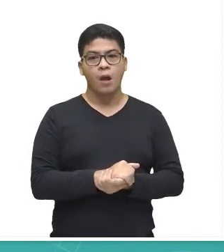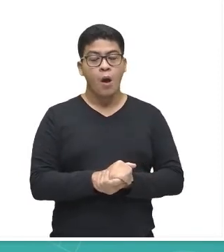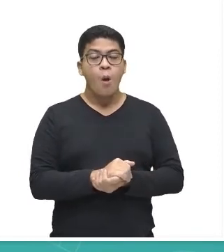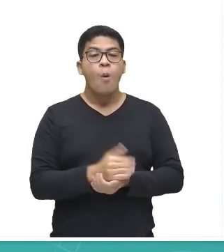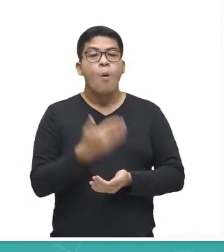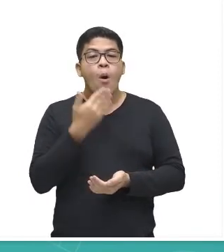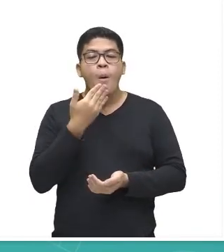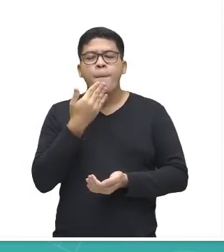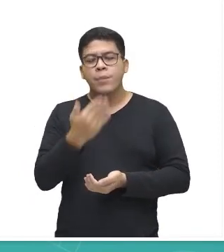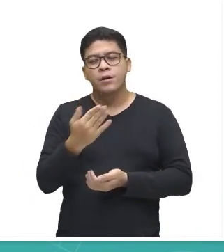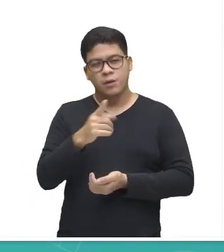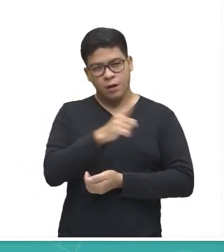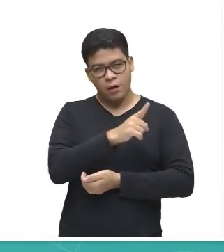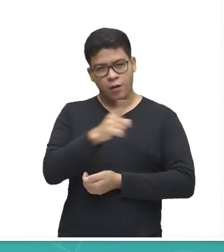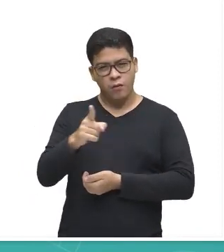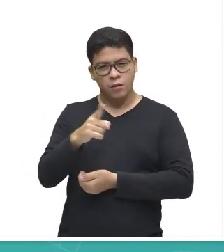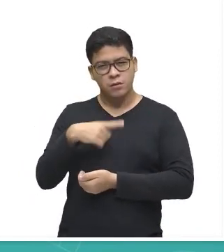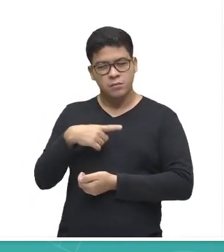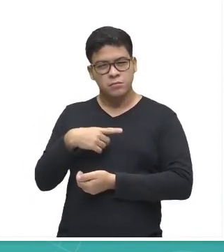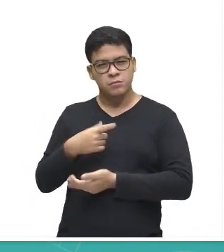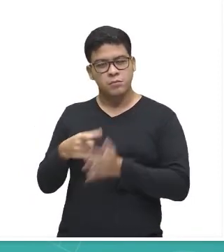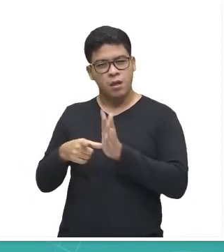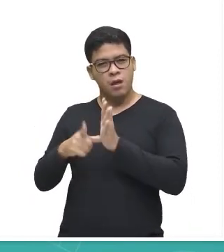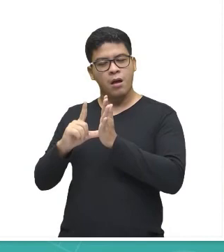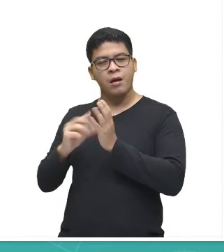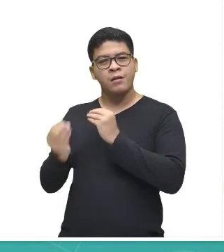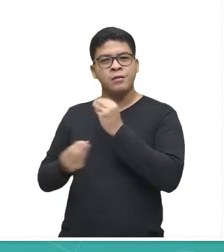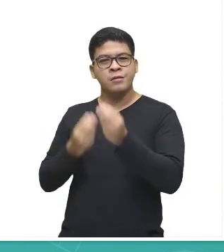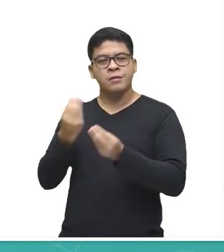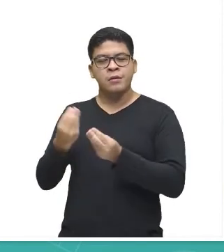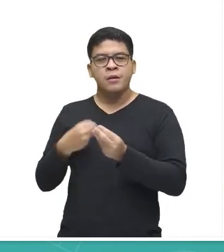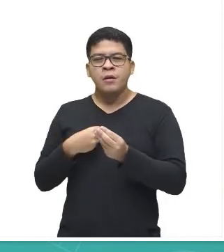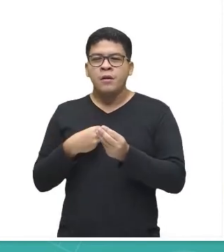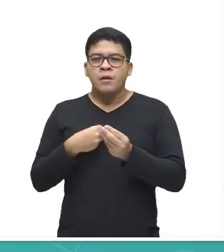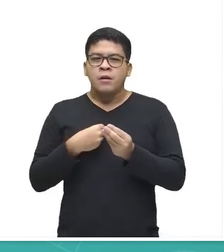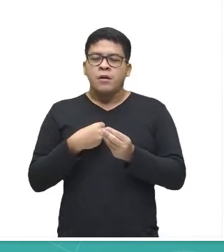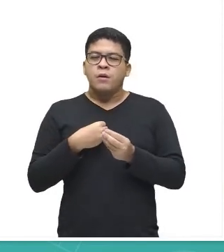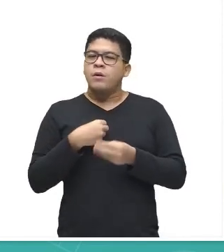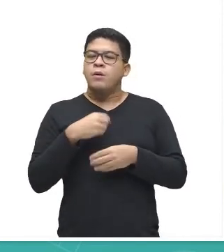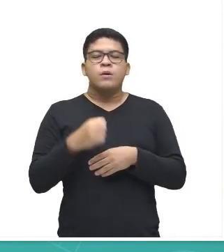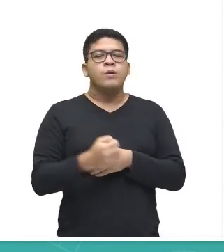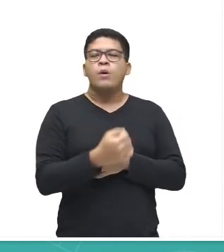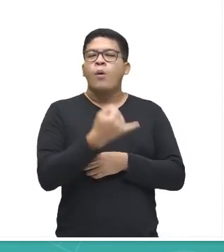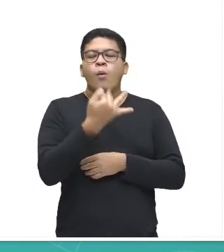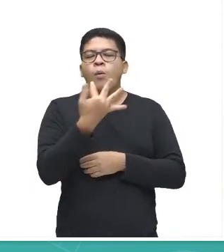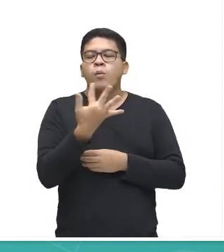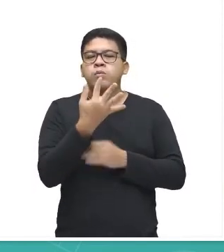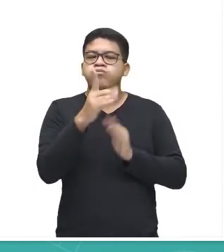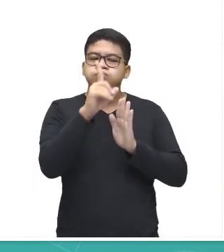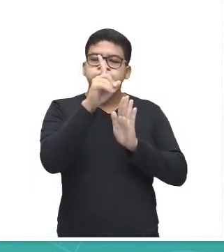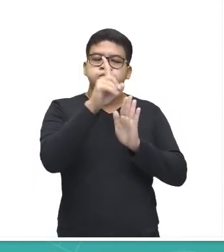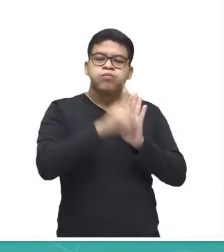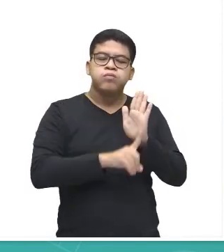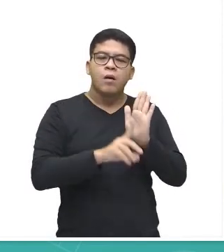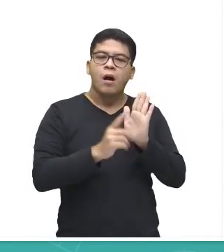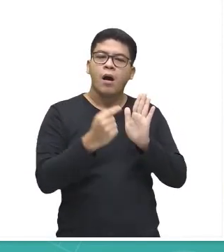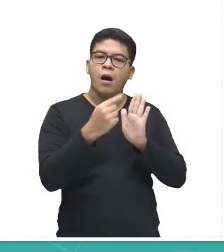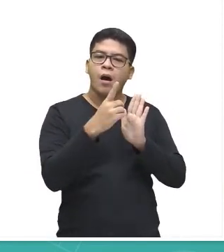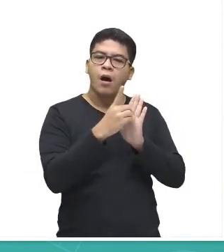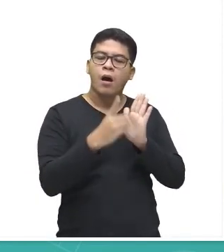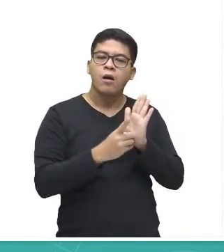vocês falassem, né, no momento da aula, que vocês citassem qual é um direito